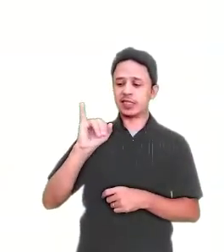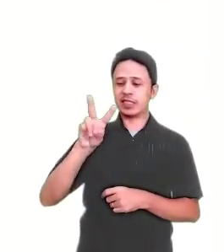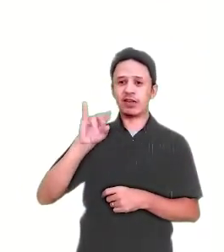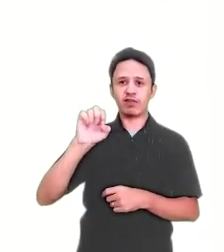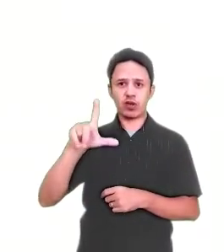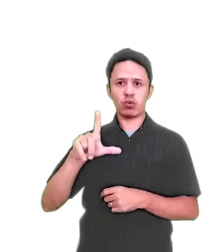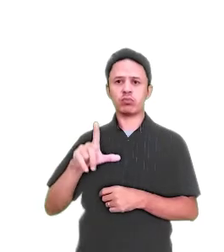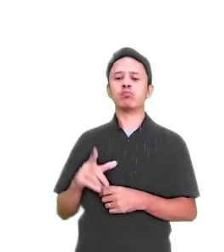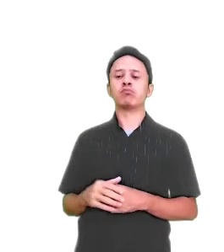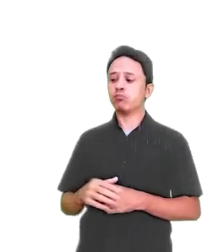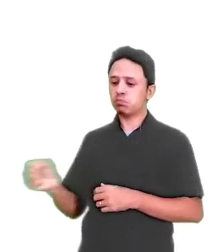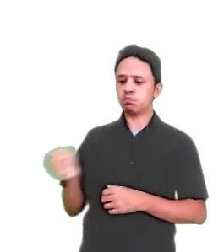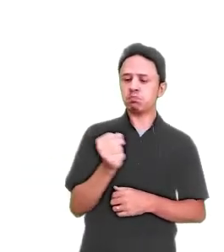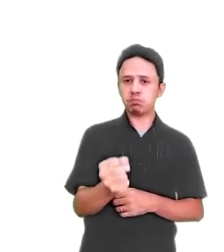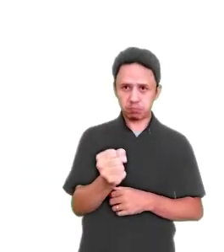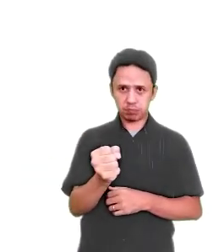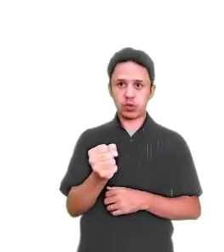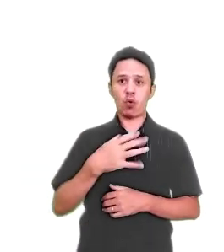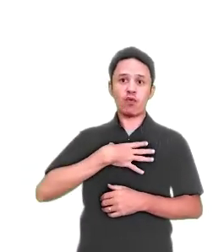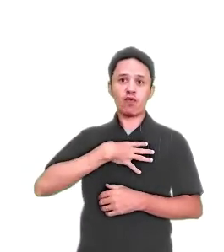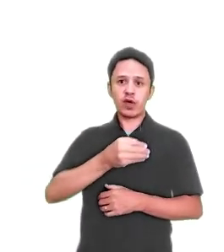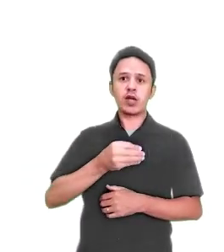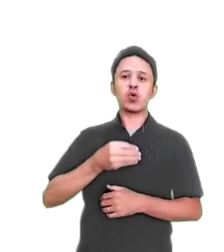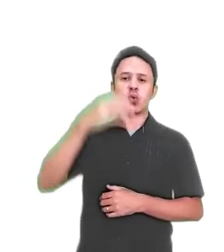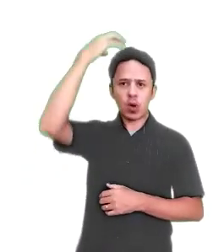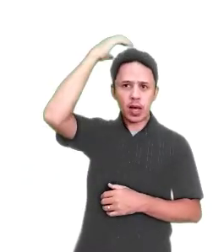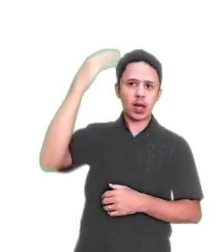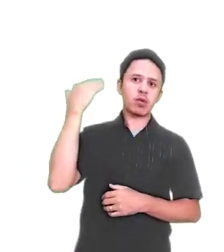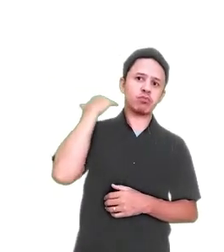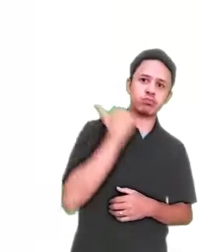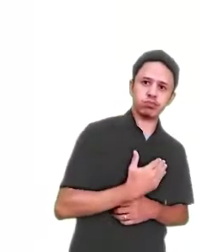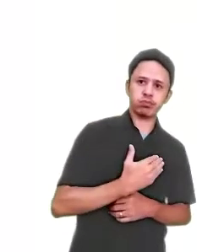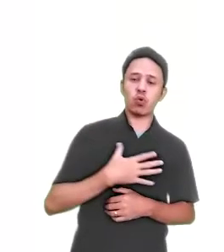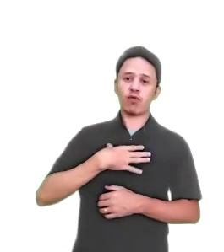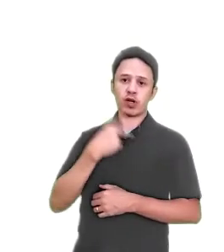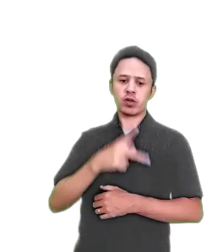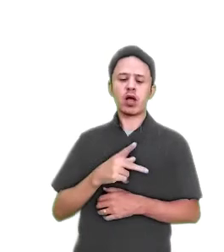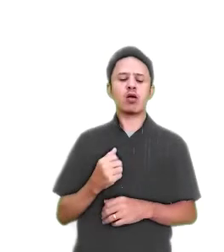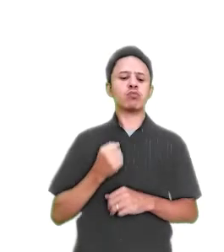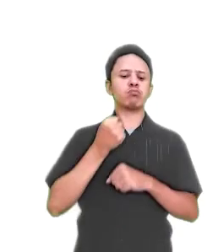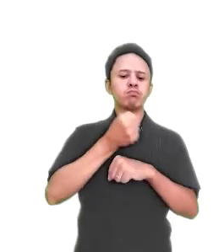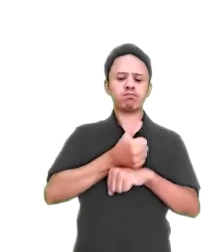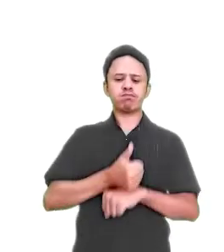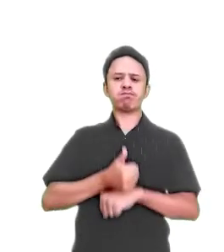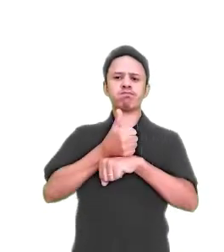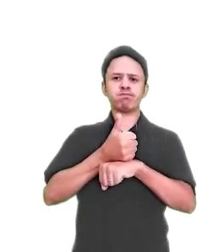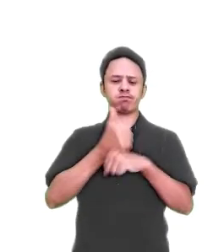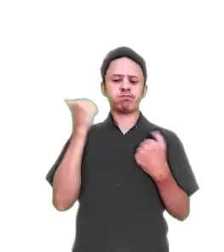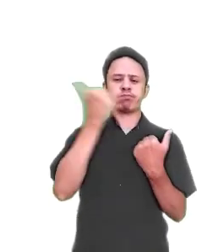Convocou Carlos II, que era o filho do rei que tinha sido decapitado, Carlos I, para assumir o trono e restaurar a dinastia dos Stuart.